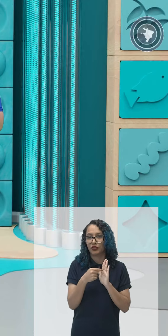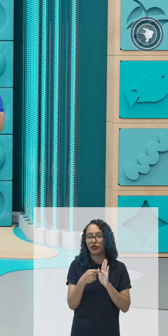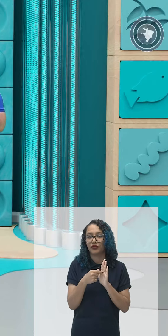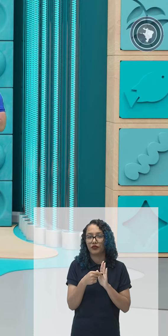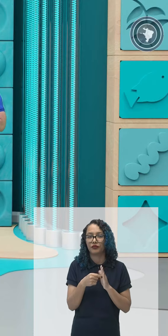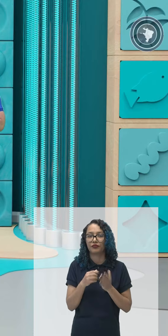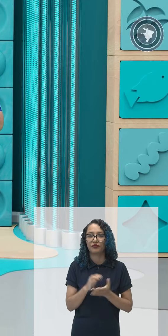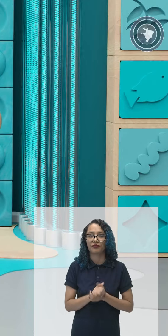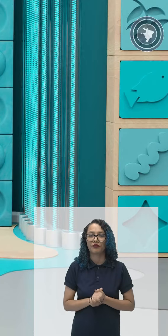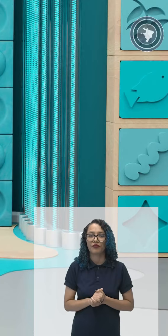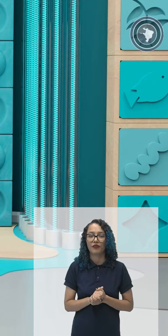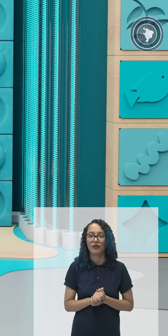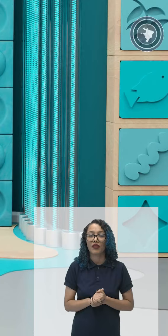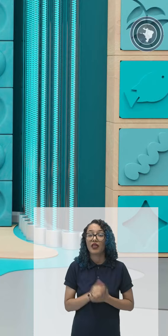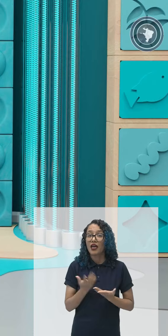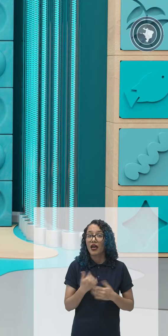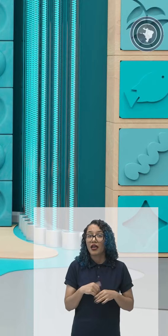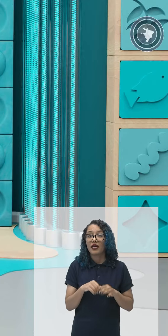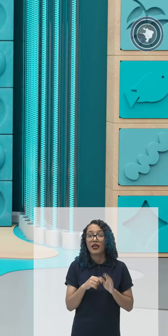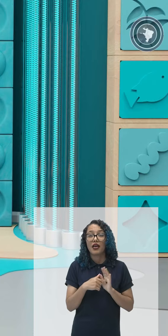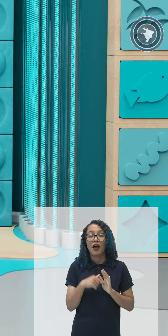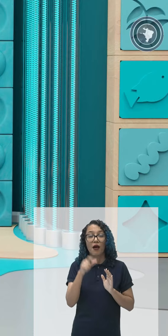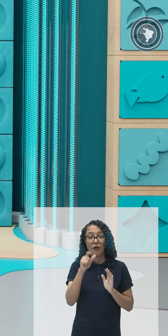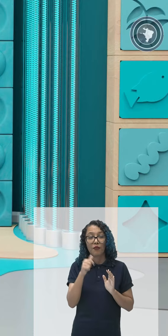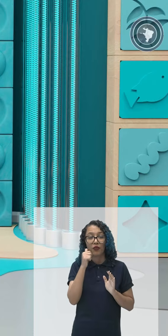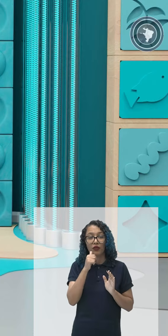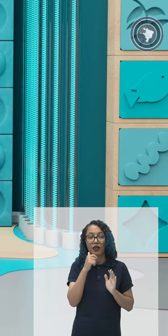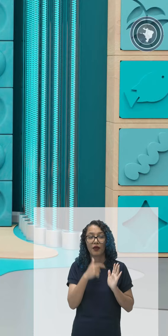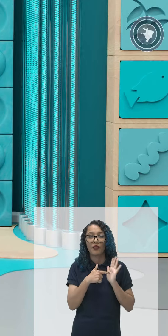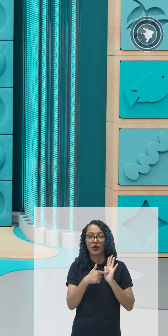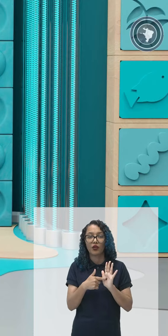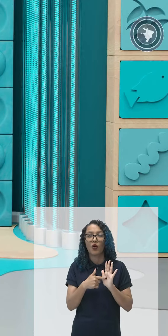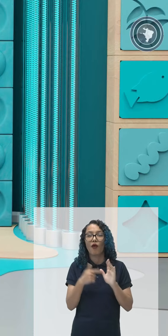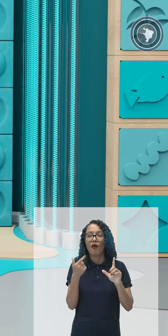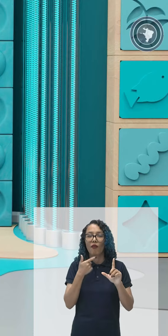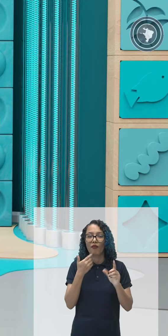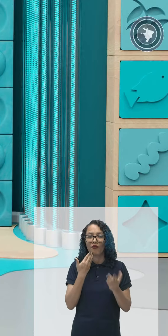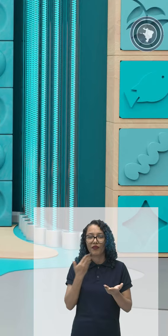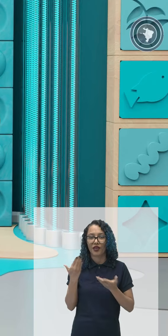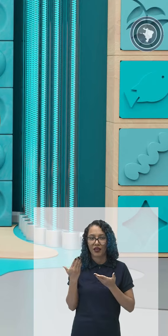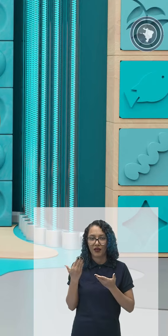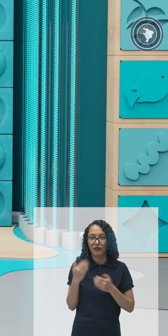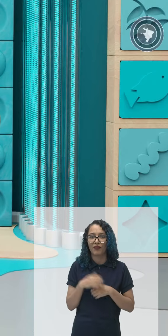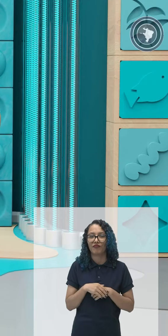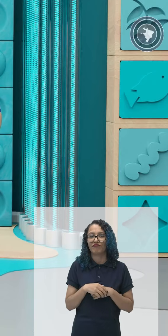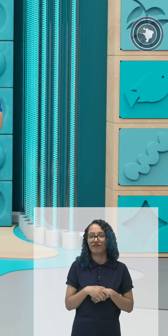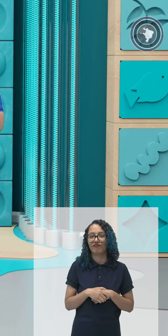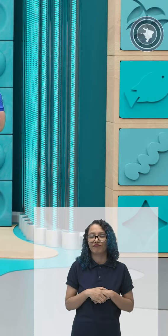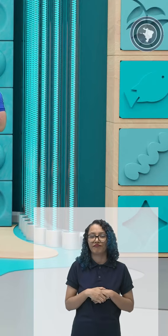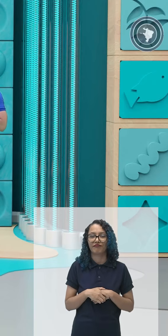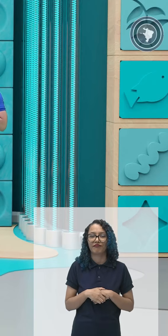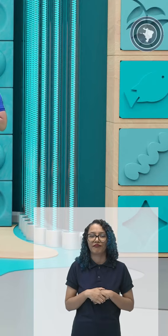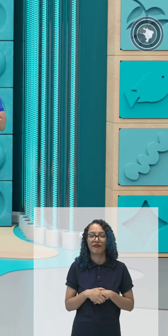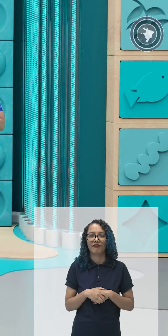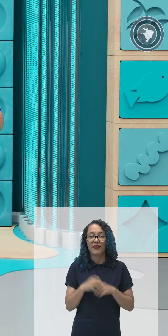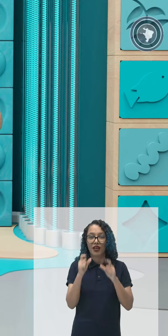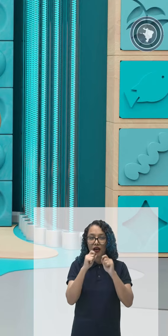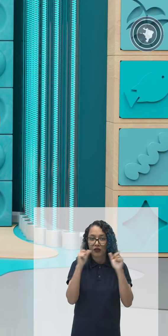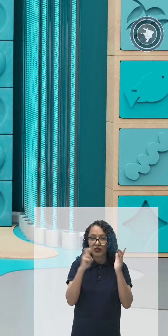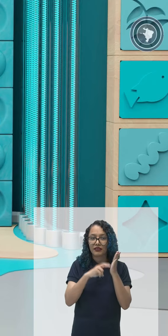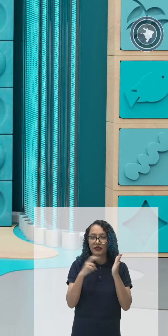nossa personagem colocou esse meme aqui. Acordei cedo para me atrasar com calma. Observe que nós temos a imagem da